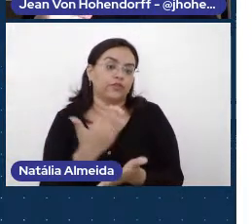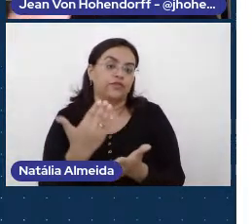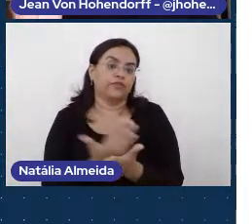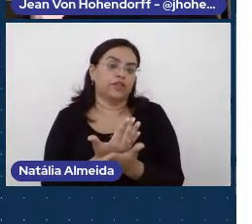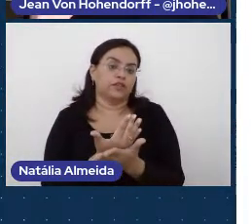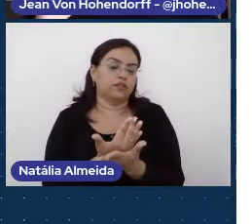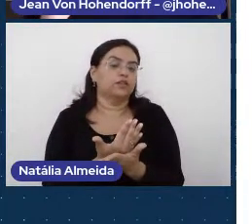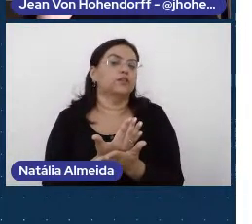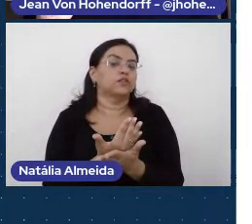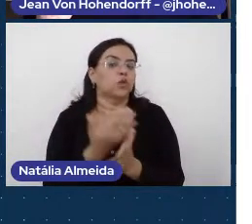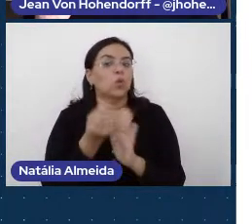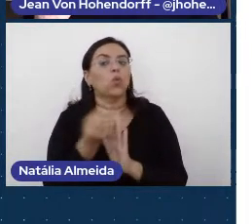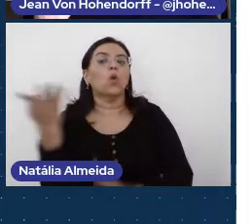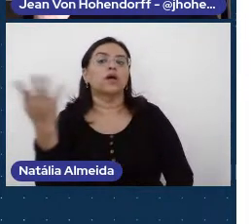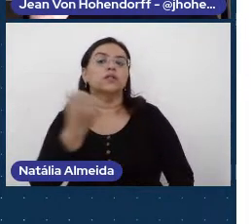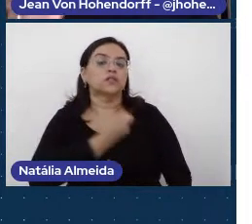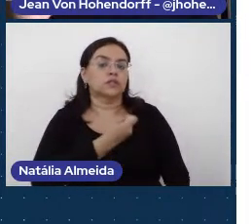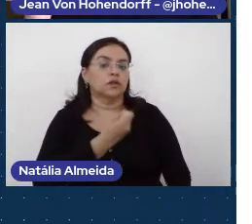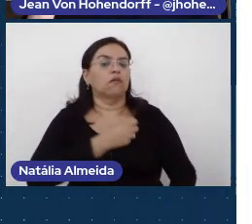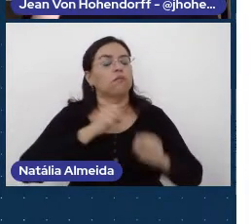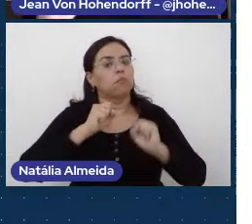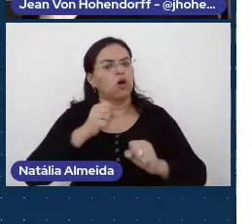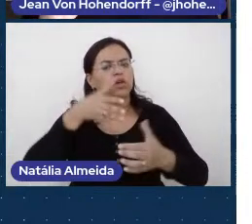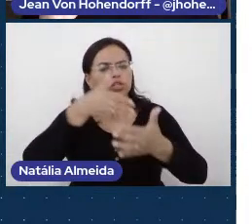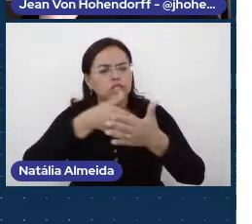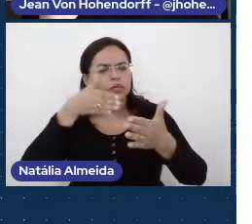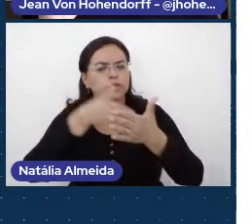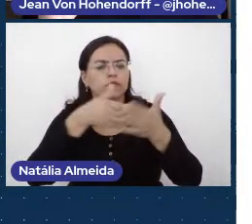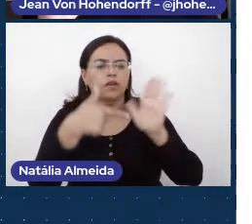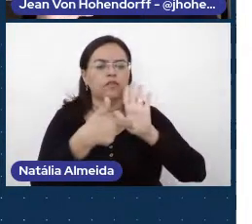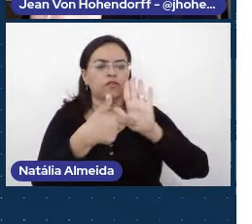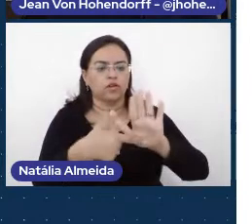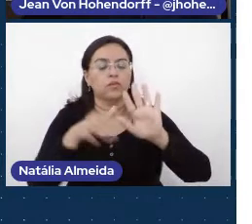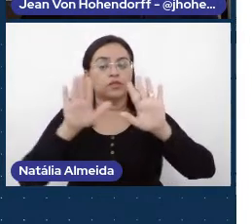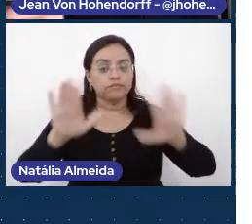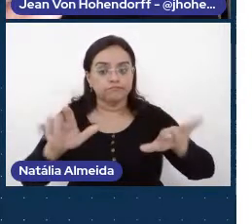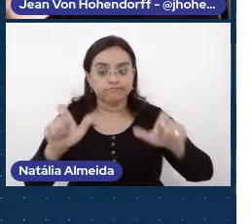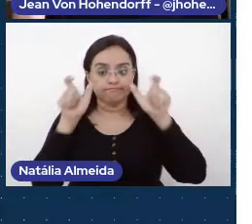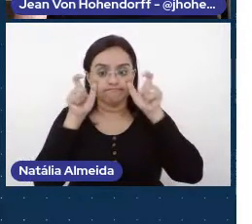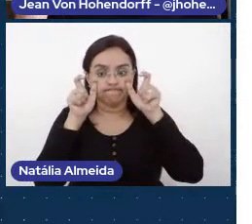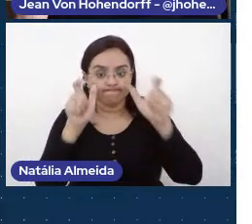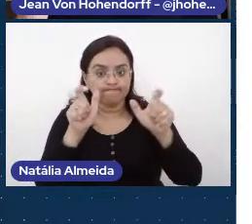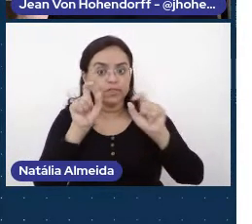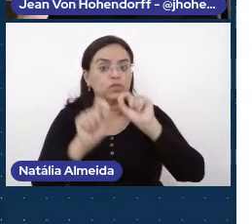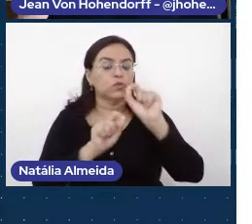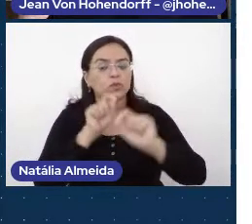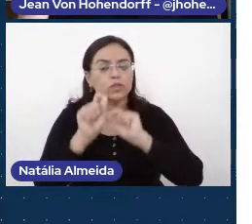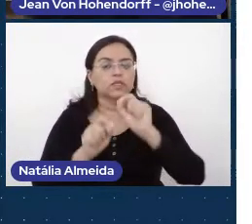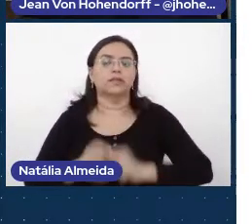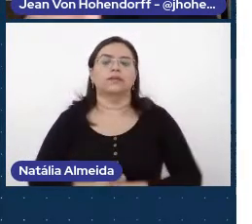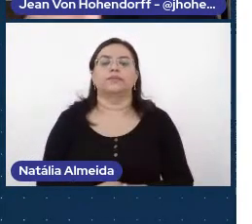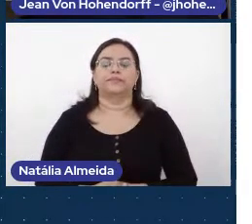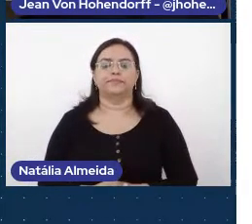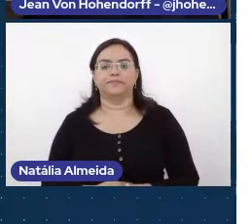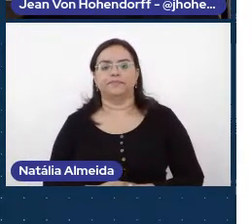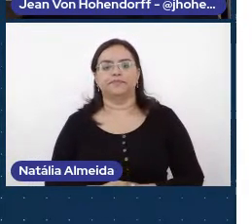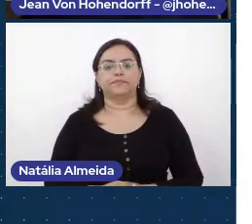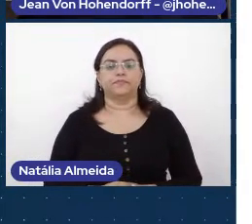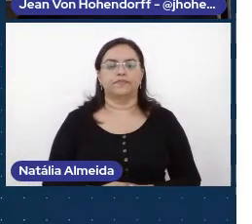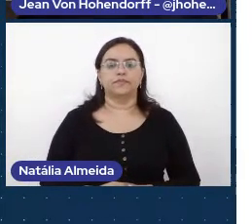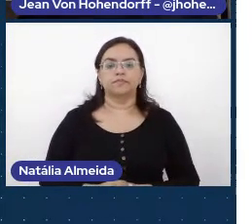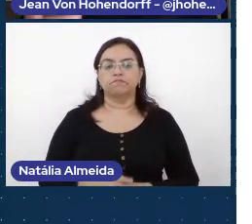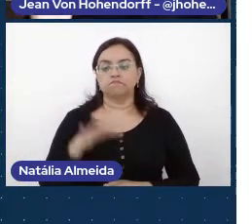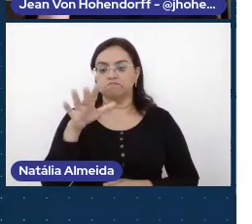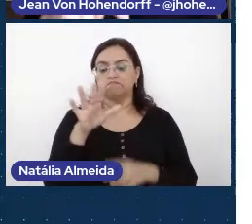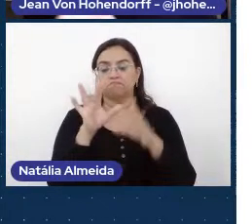ao número de páginas. Isso pode limitar o que eu vou colocar aqui. Chama atenção para vocês para a